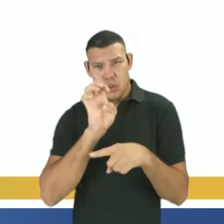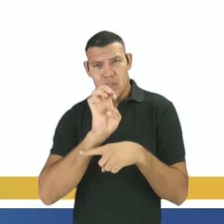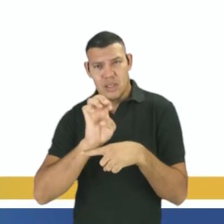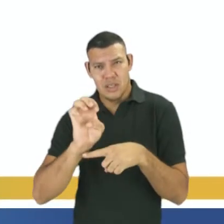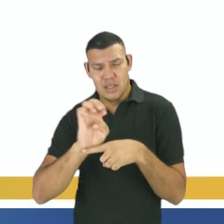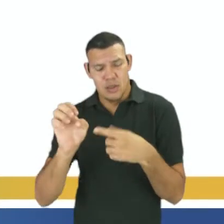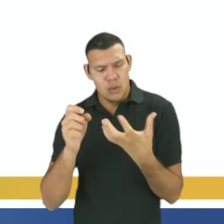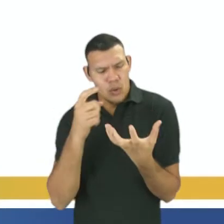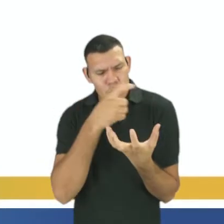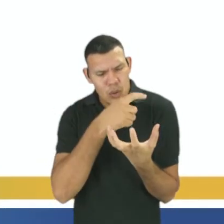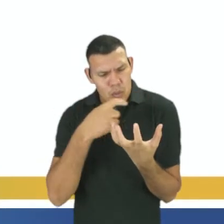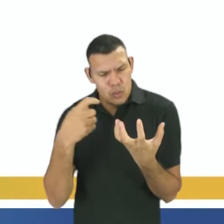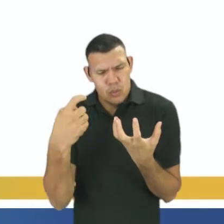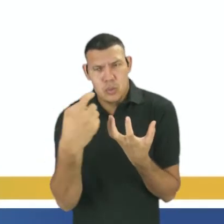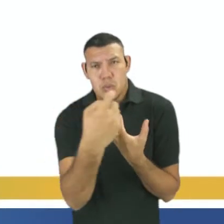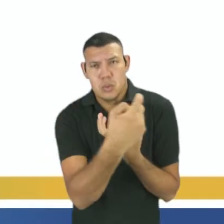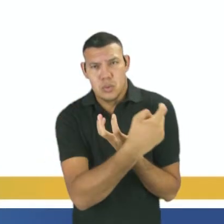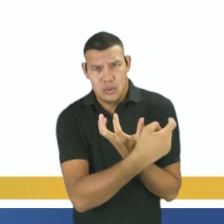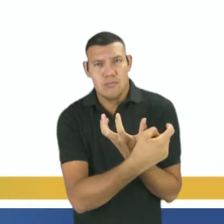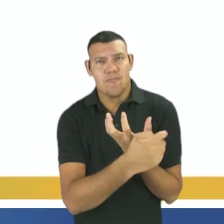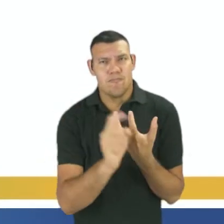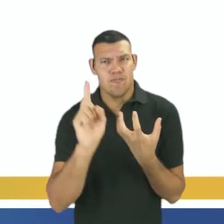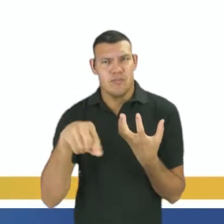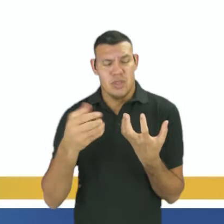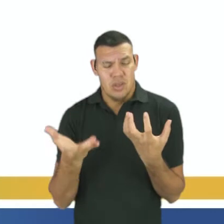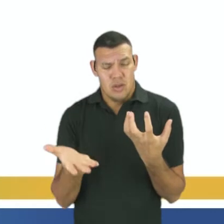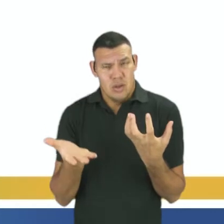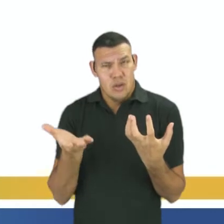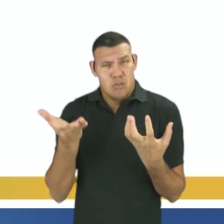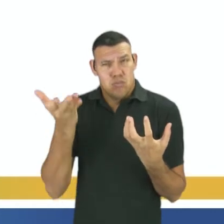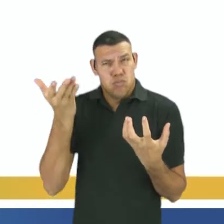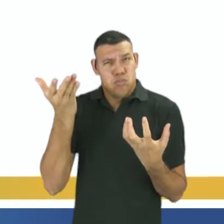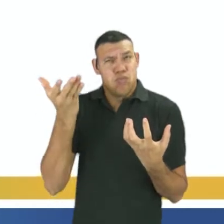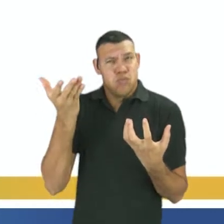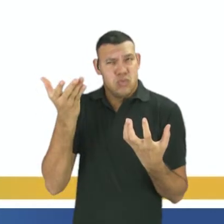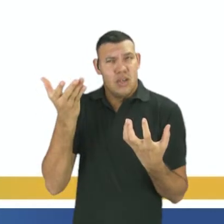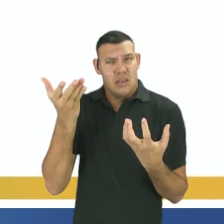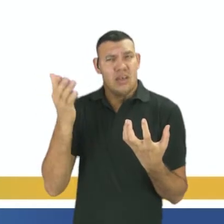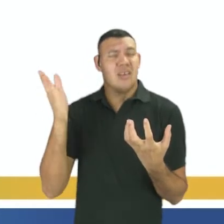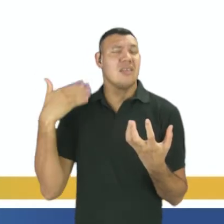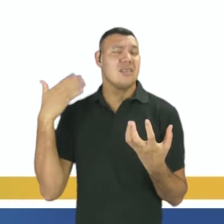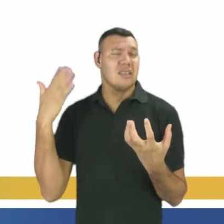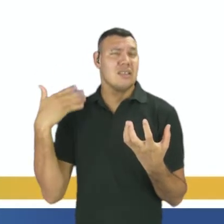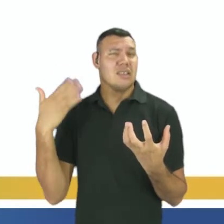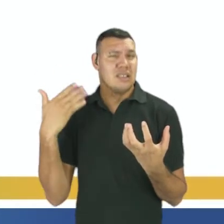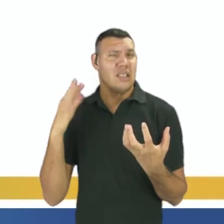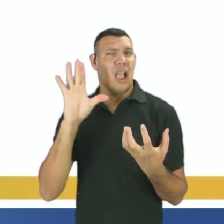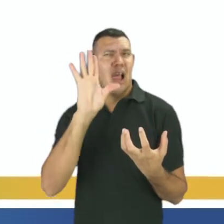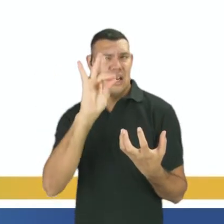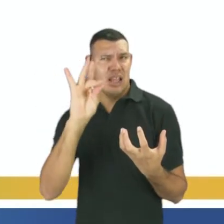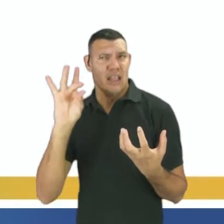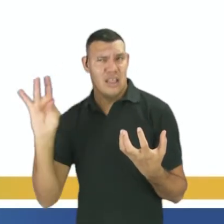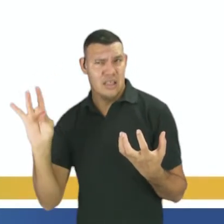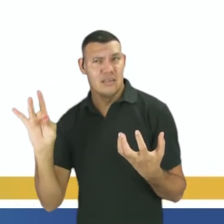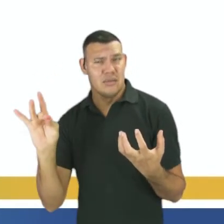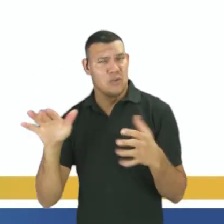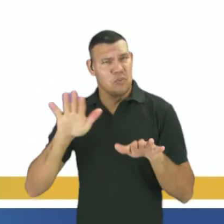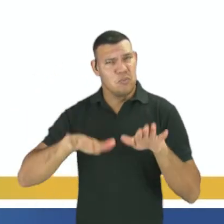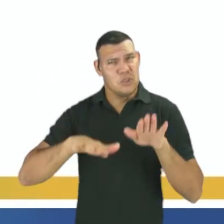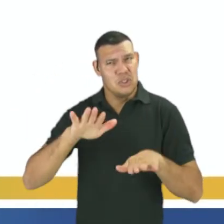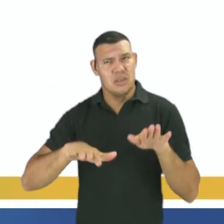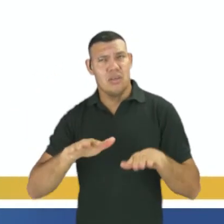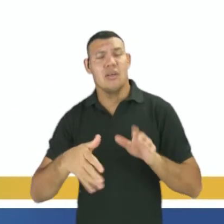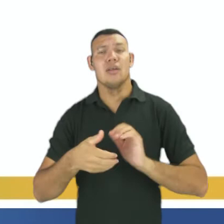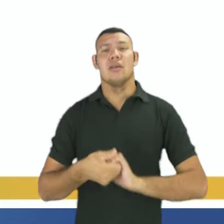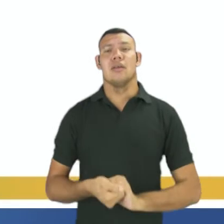não é predominante a senha marcado por ela ^ temperaturas e também muita umidade do ar as temperaturas médias né da